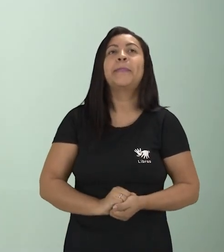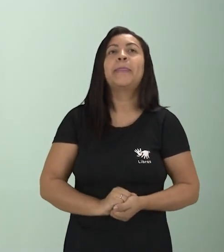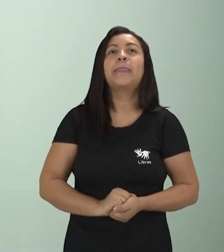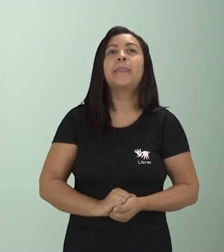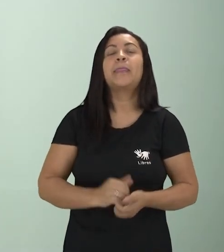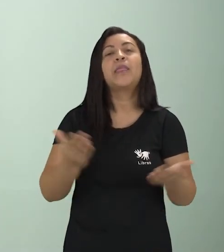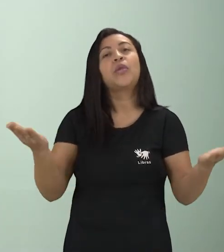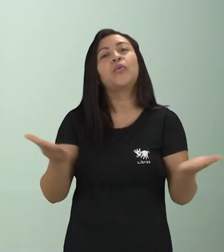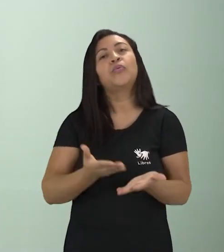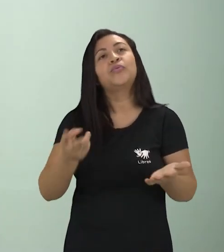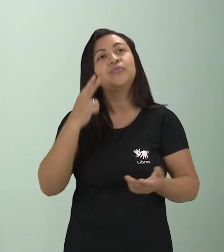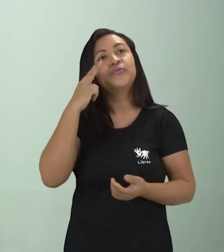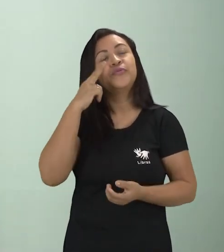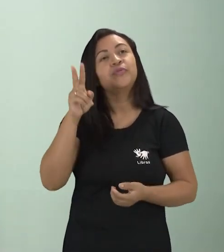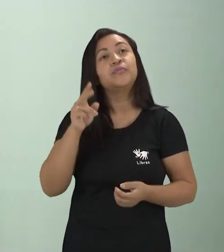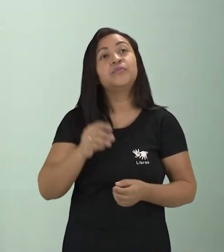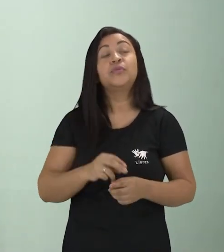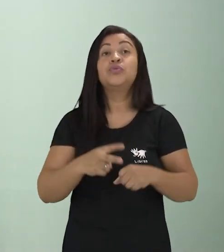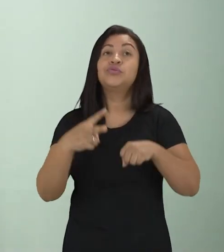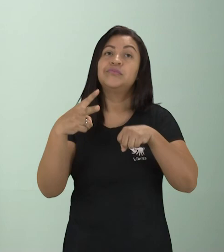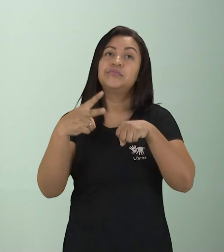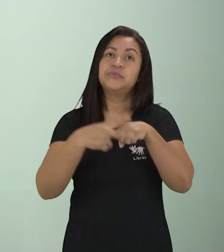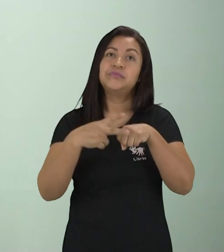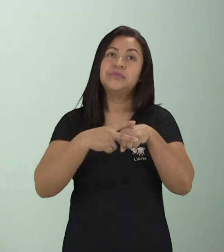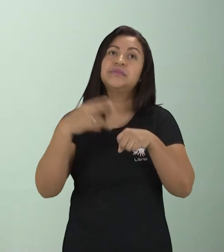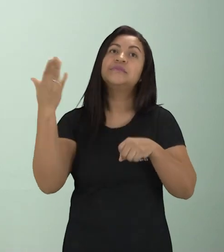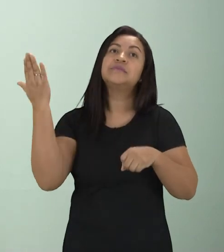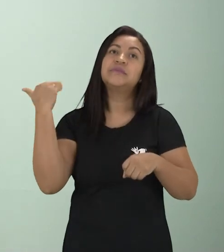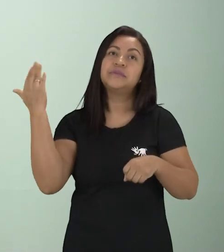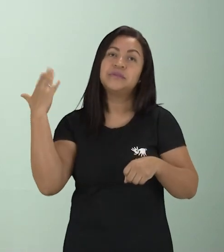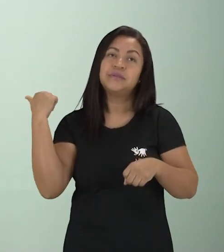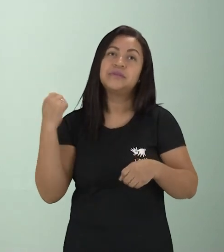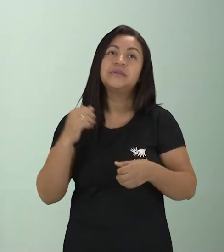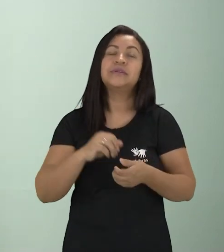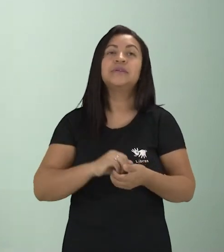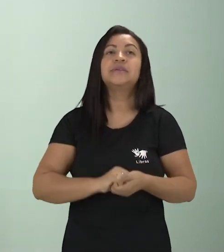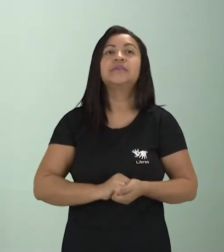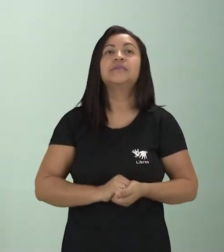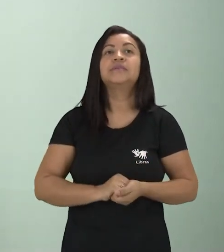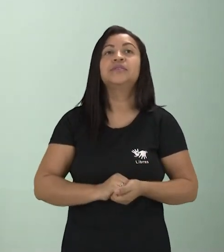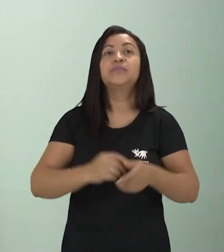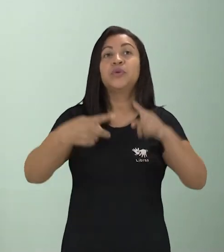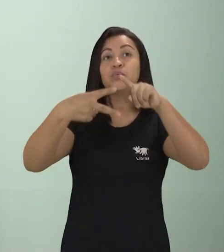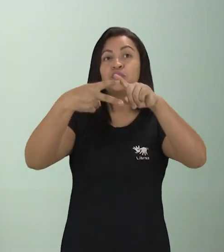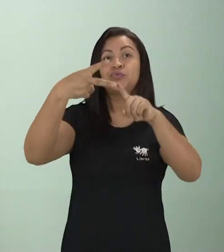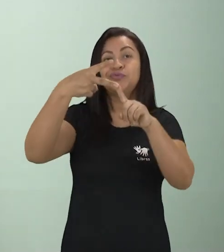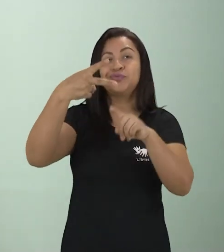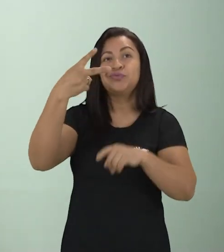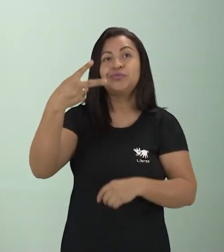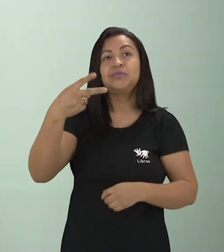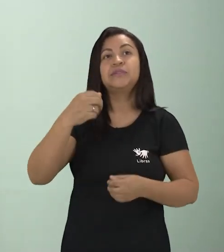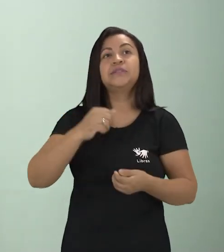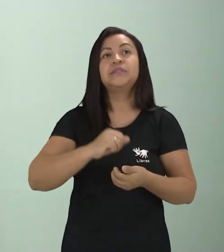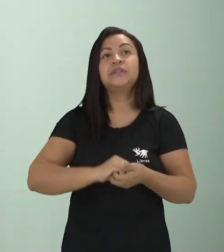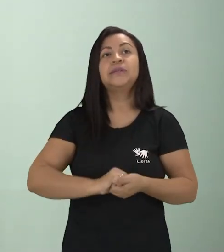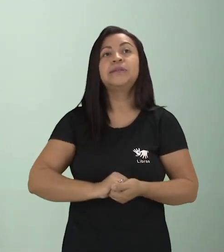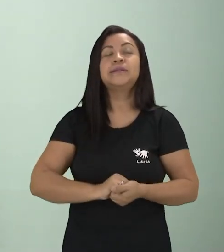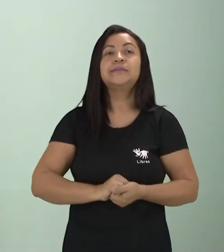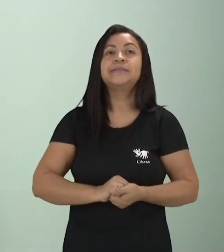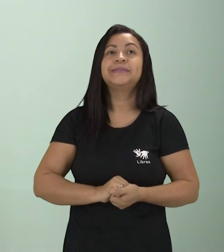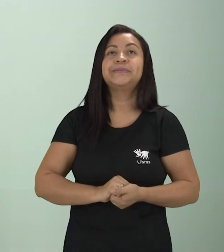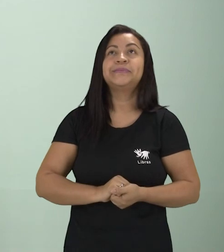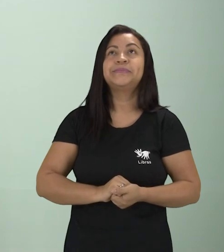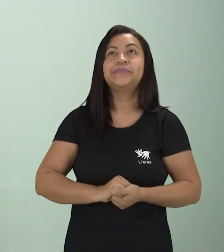Ok? Hoje nós vimos um pouquinho sobre o passado particípio, o past perfect na